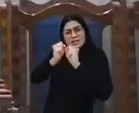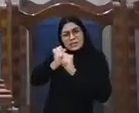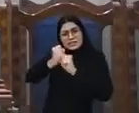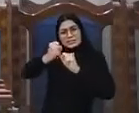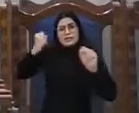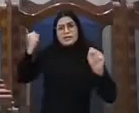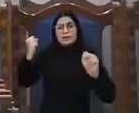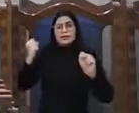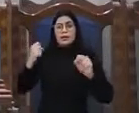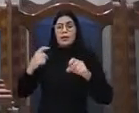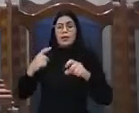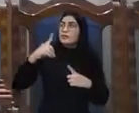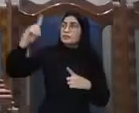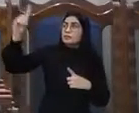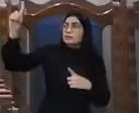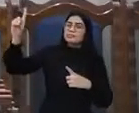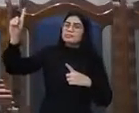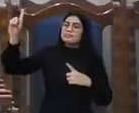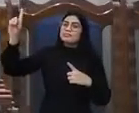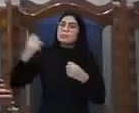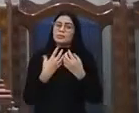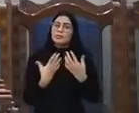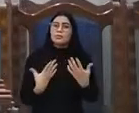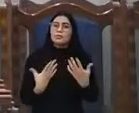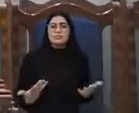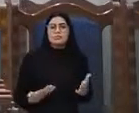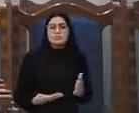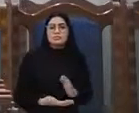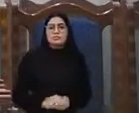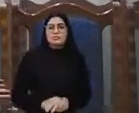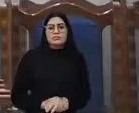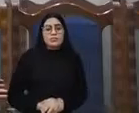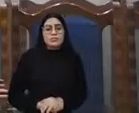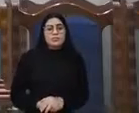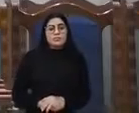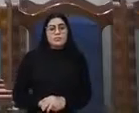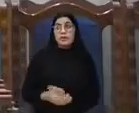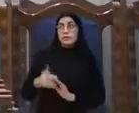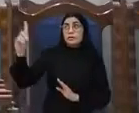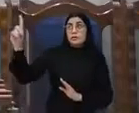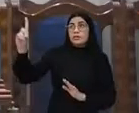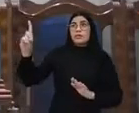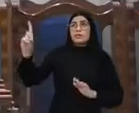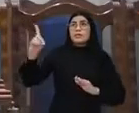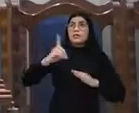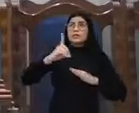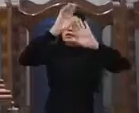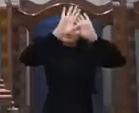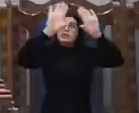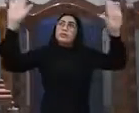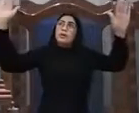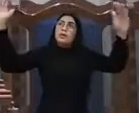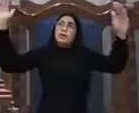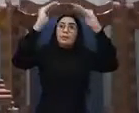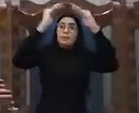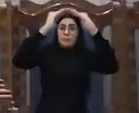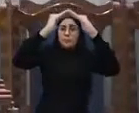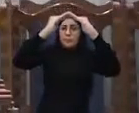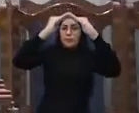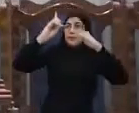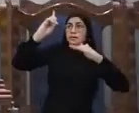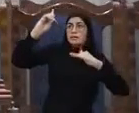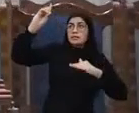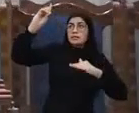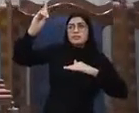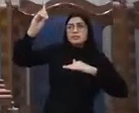é imanente. Glória a Deus. Apesar de habitar nos céus, apesar de ser um